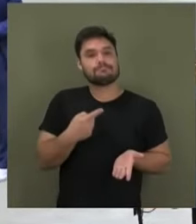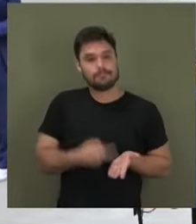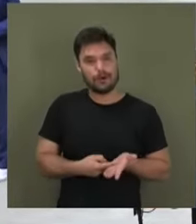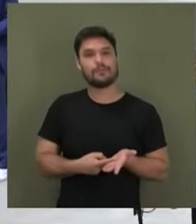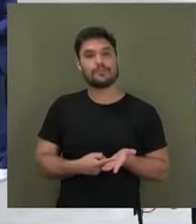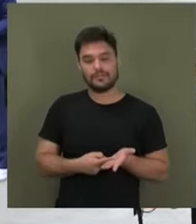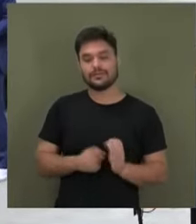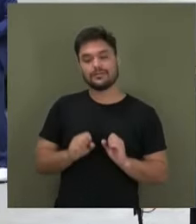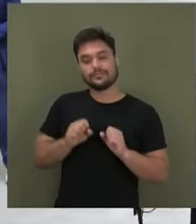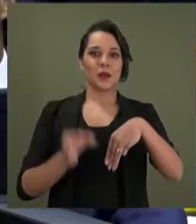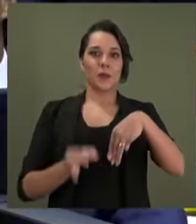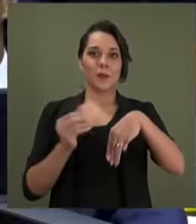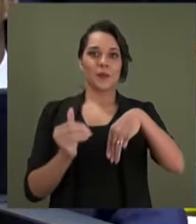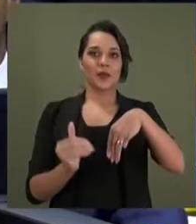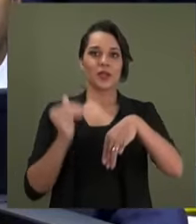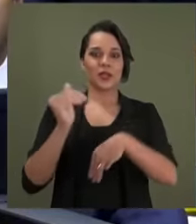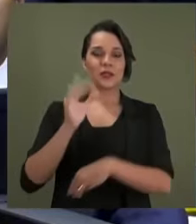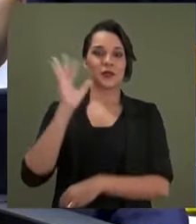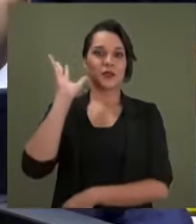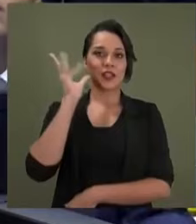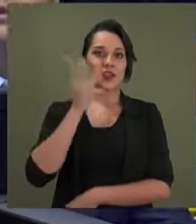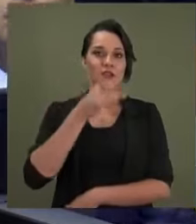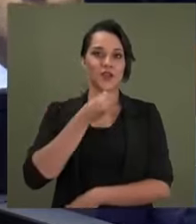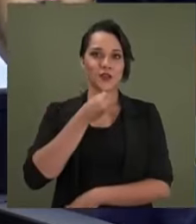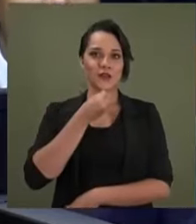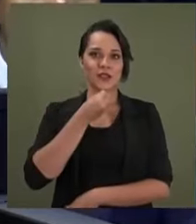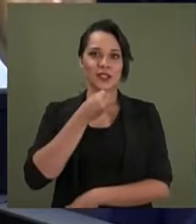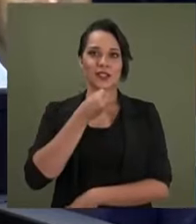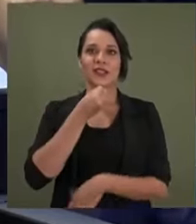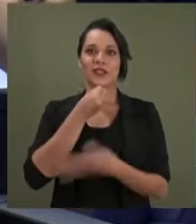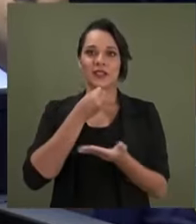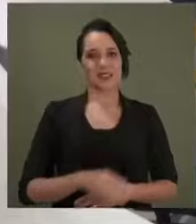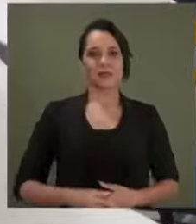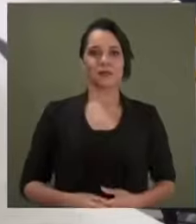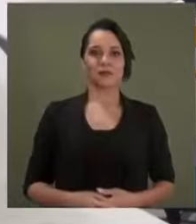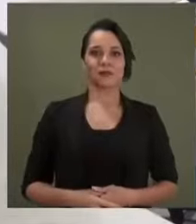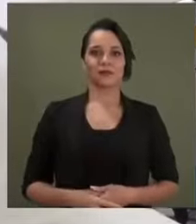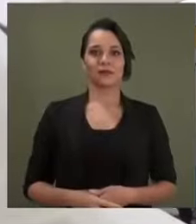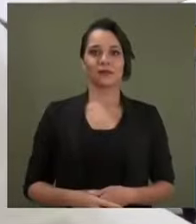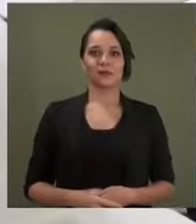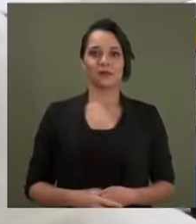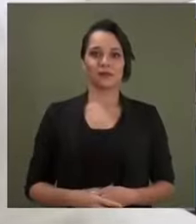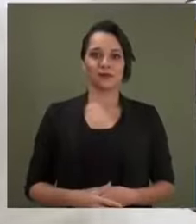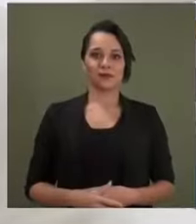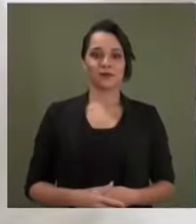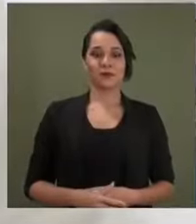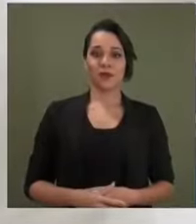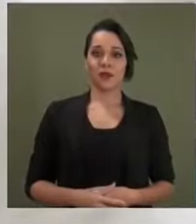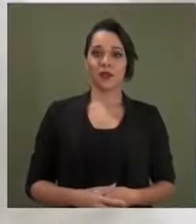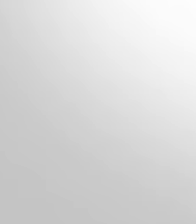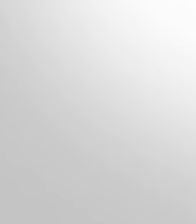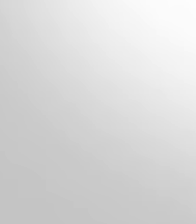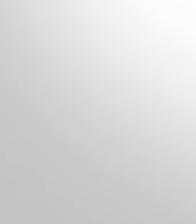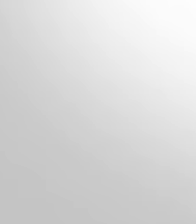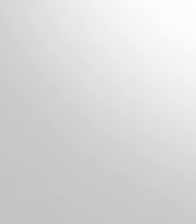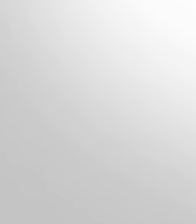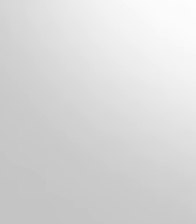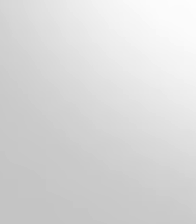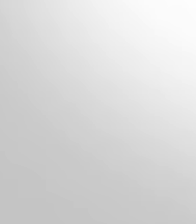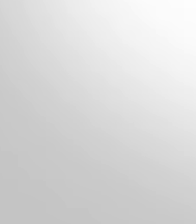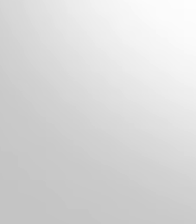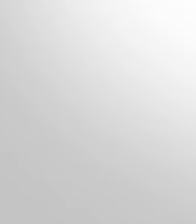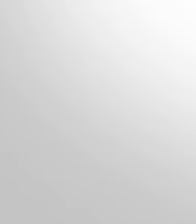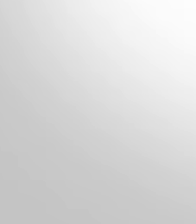compromisso do STJ na missão de uniformizar as leis conforme prevê a Constituição Federal